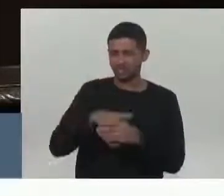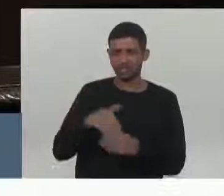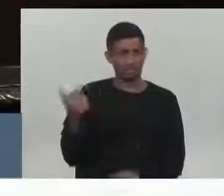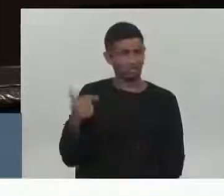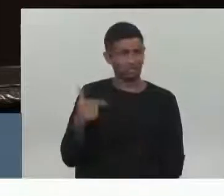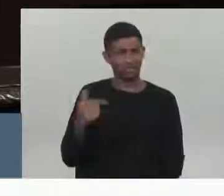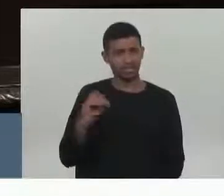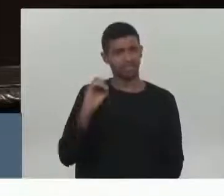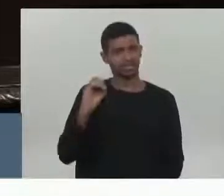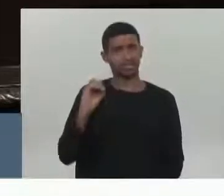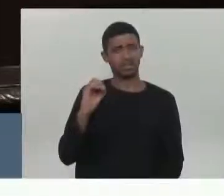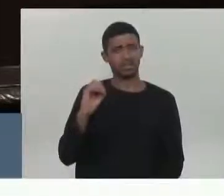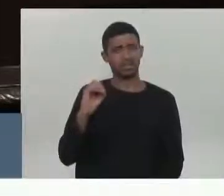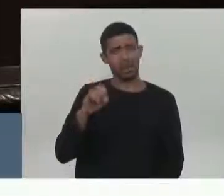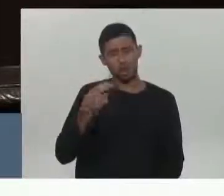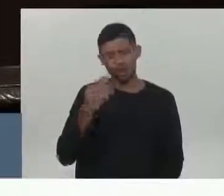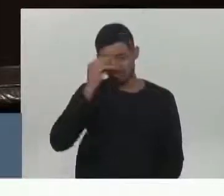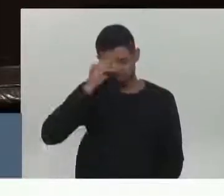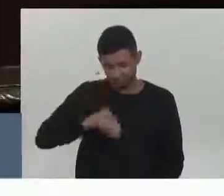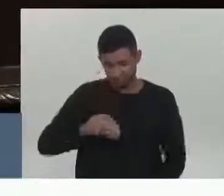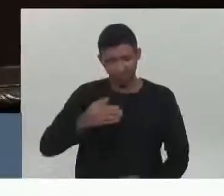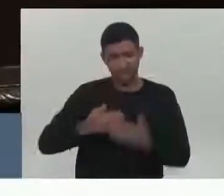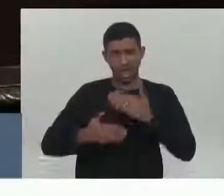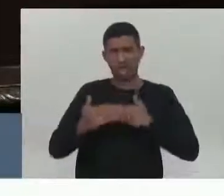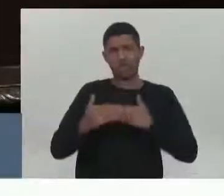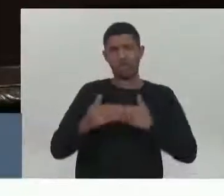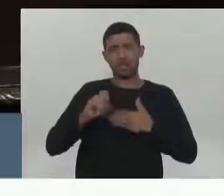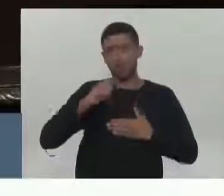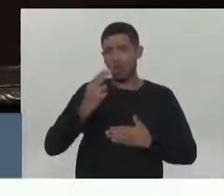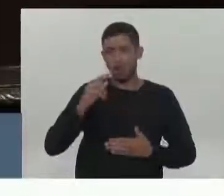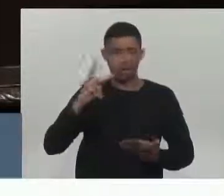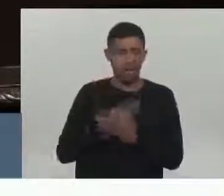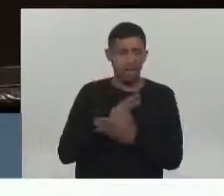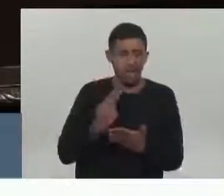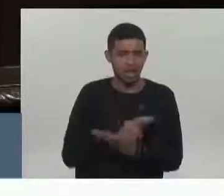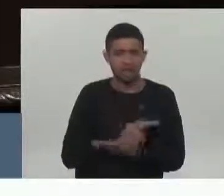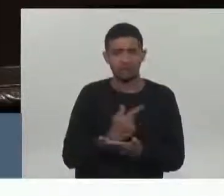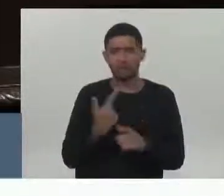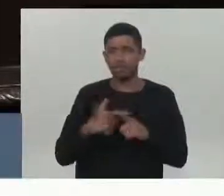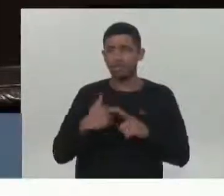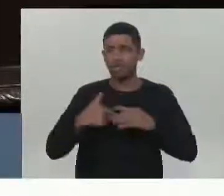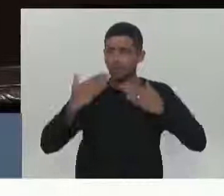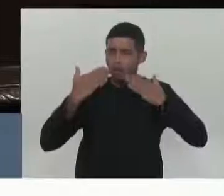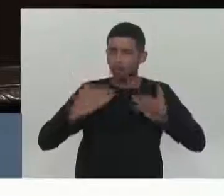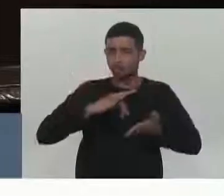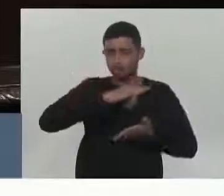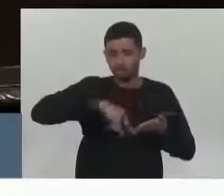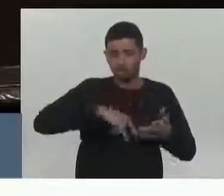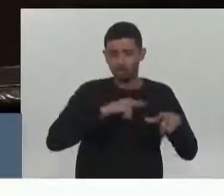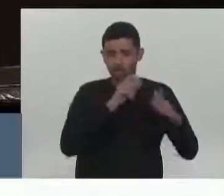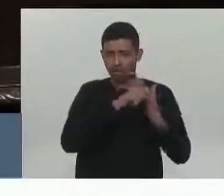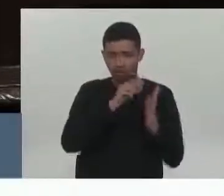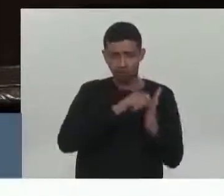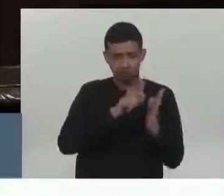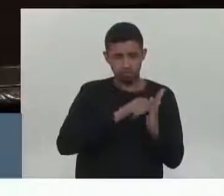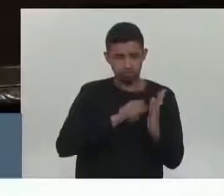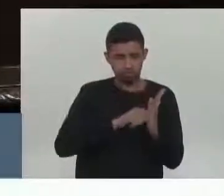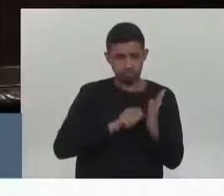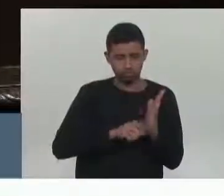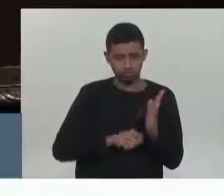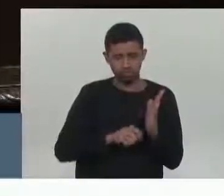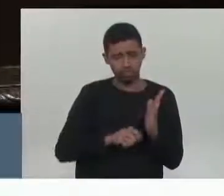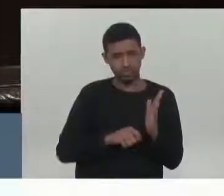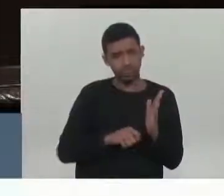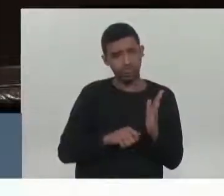houve recuo e nem tampouco erro regimental, porque eu apresentei em documento aqui por escrito, talvez